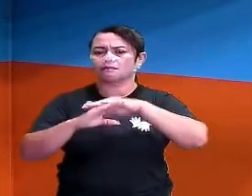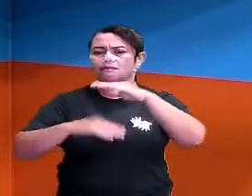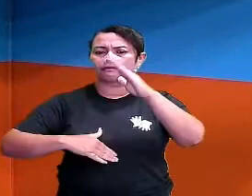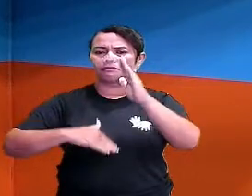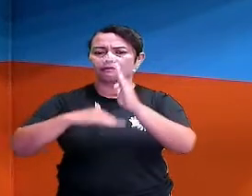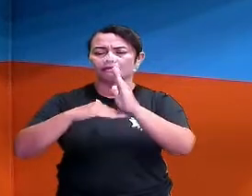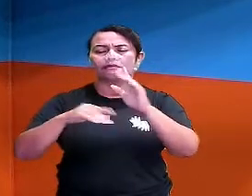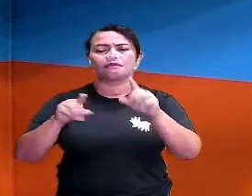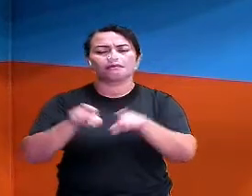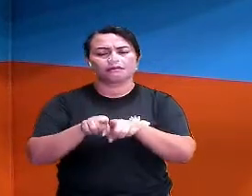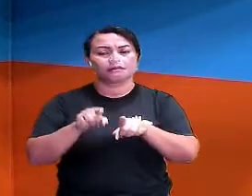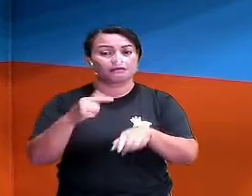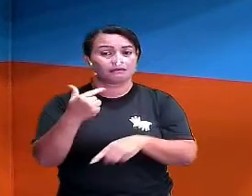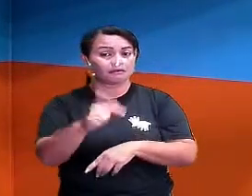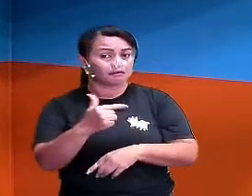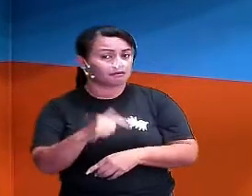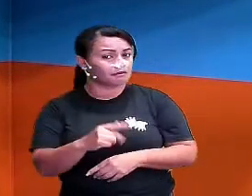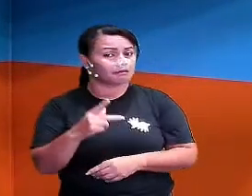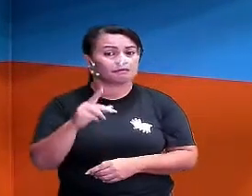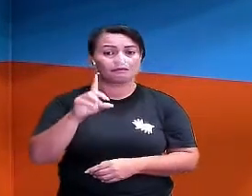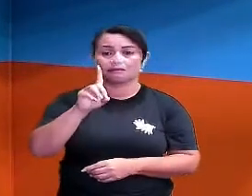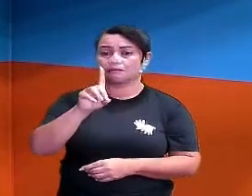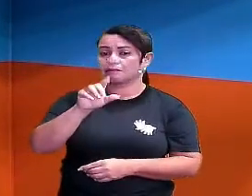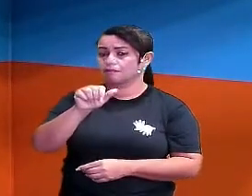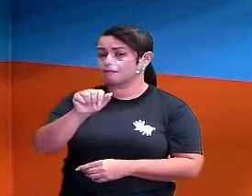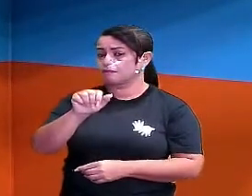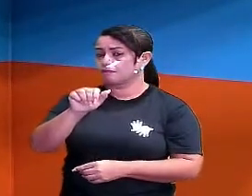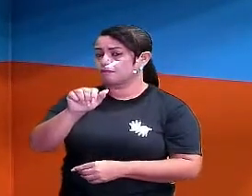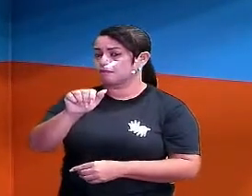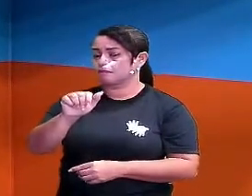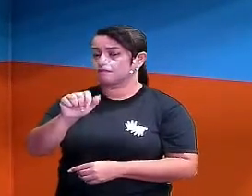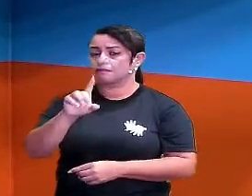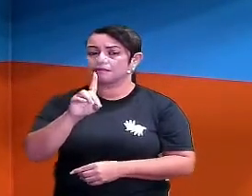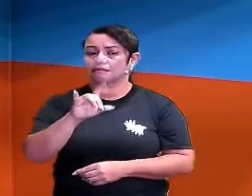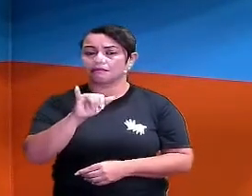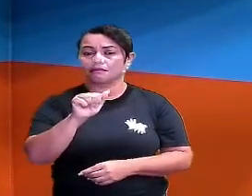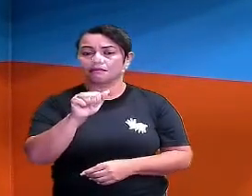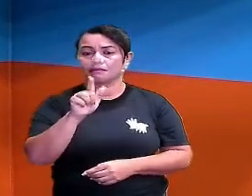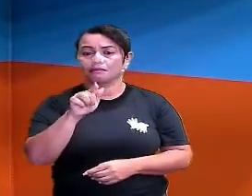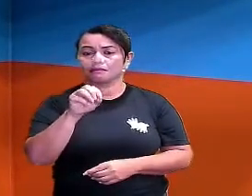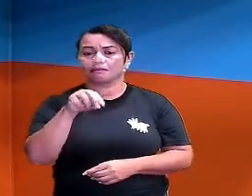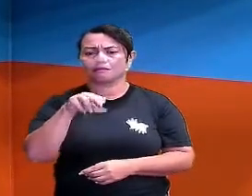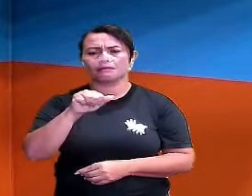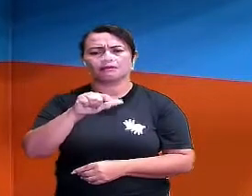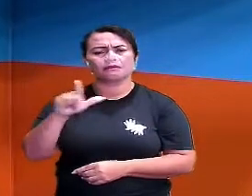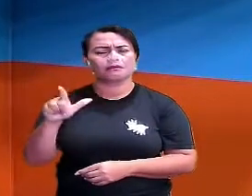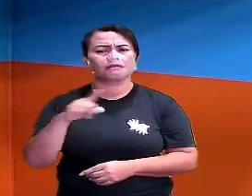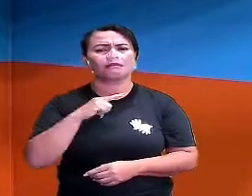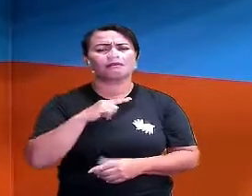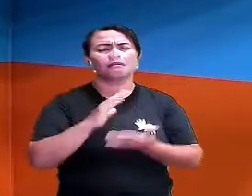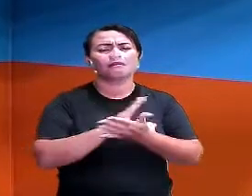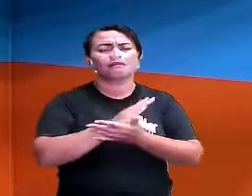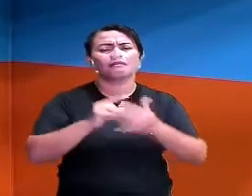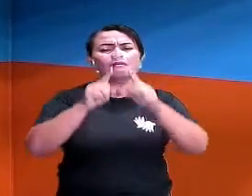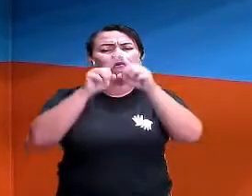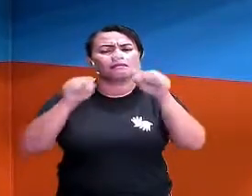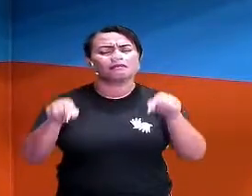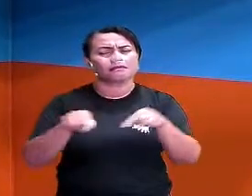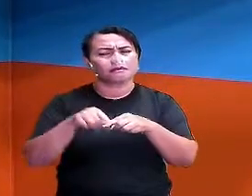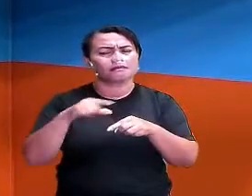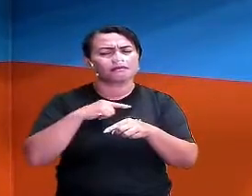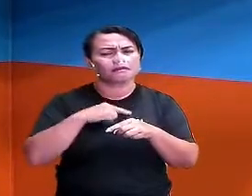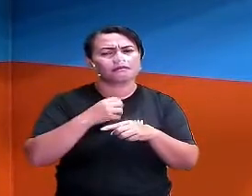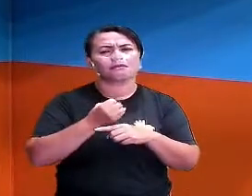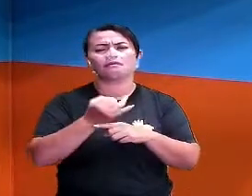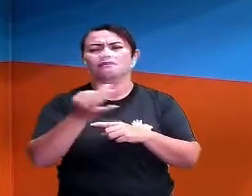quero saber se existe algum triângulo que tem relação com as medidas dos ângulos, se tem com as medidas dos lados, e